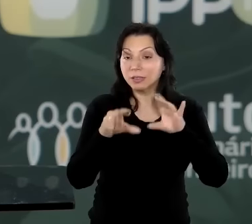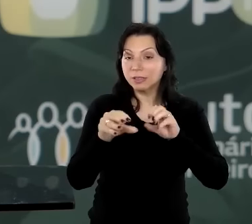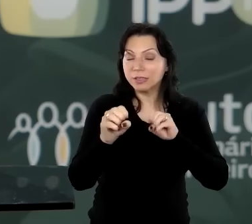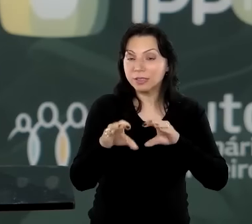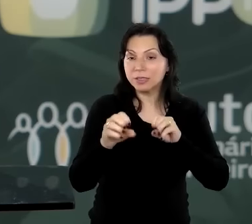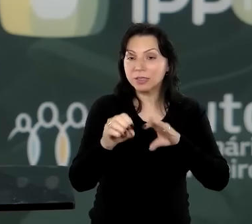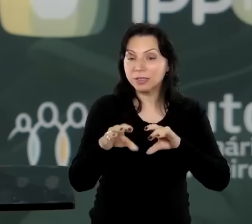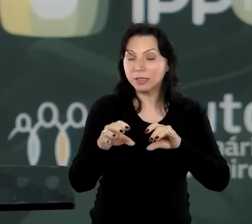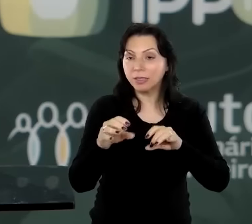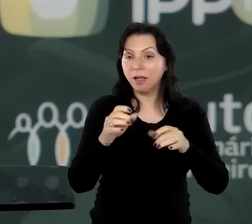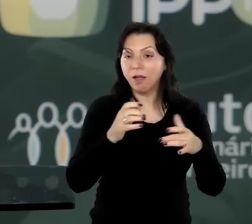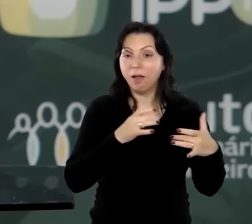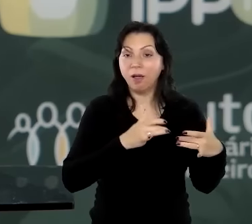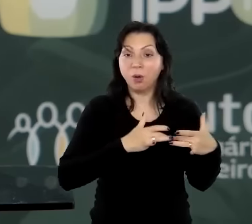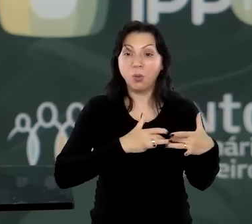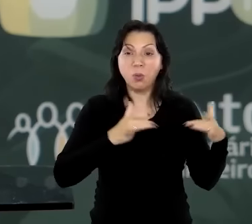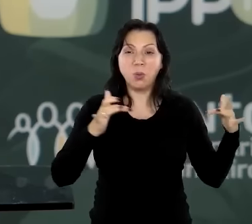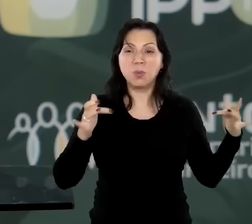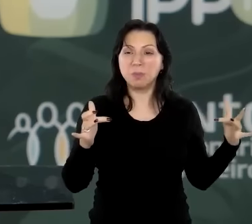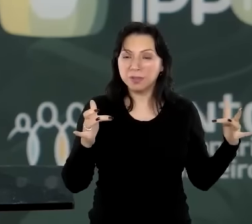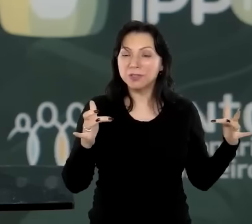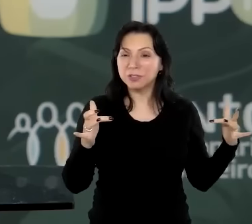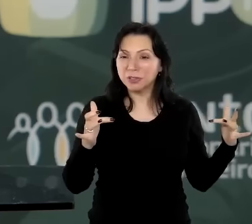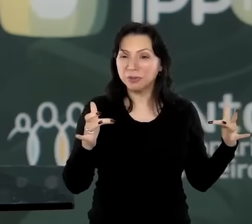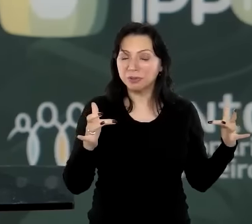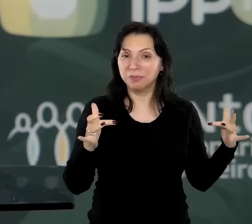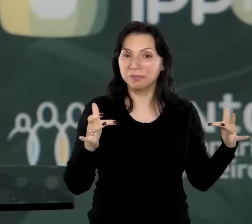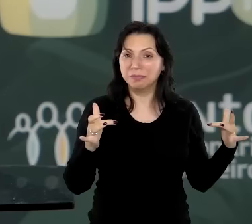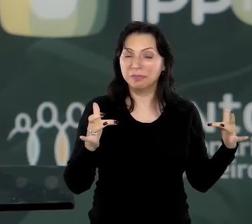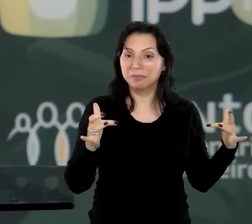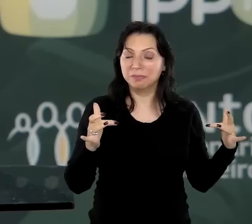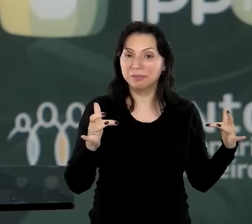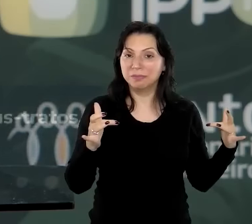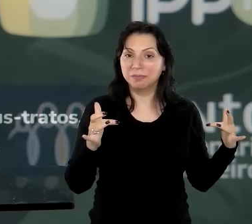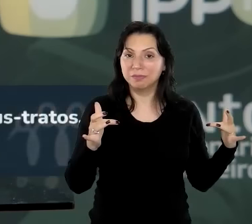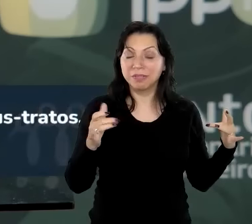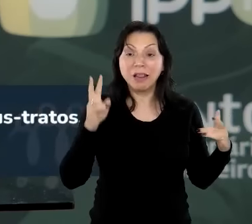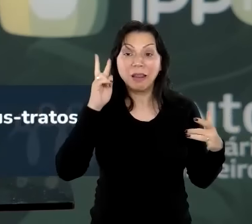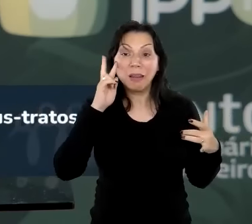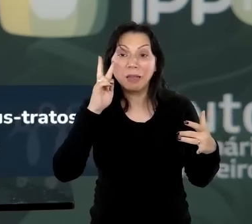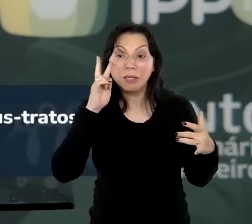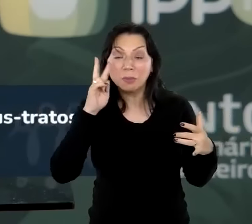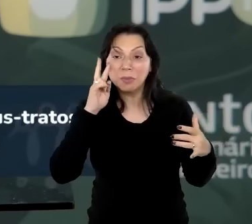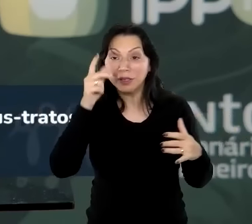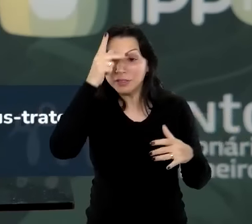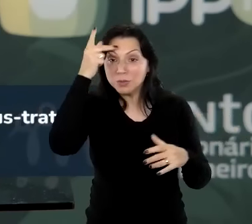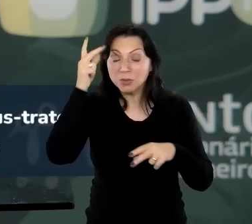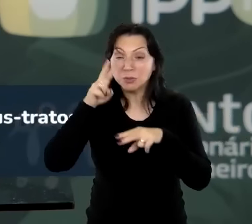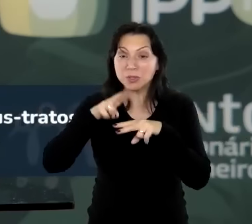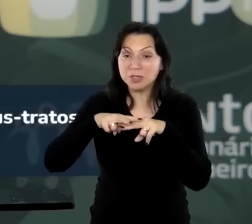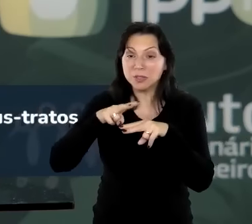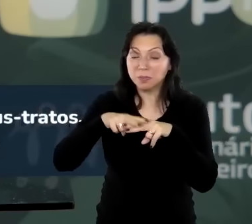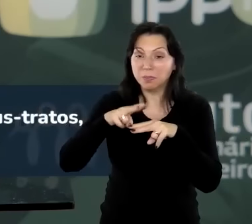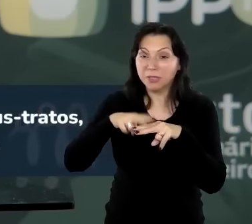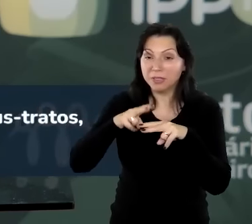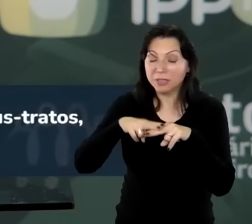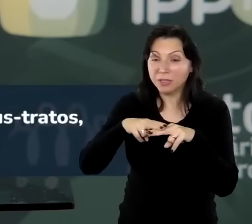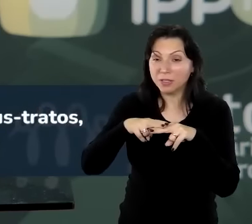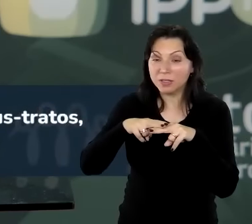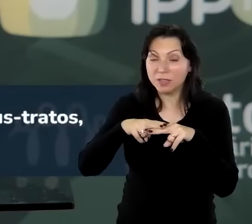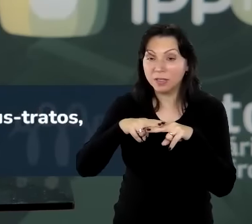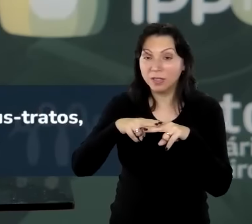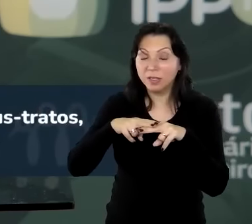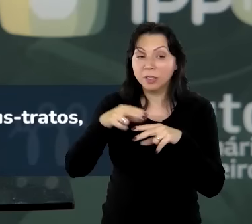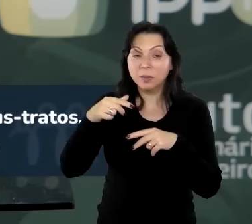viver, versículo 3, considerai, pois atentamente, versículo 3, lembrai-vos os encarcerados, como se presos com